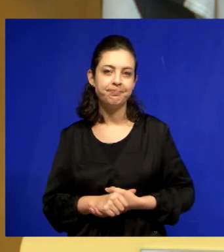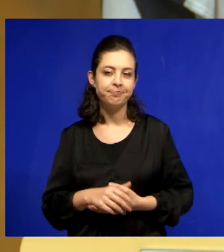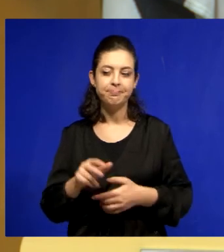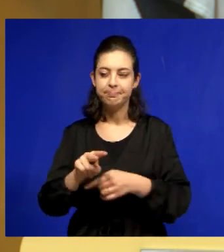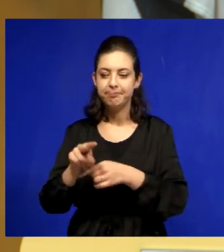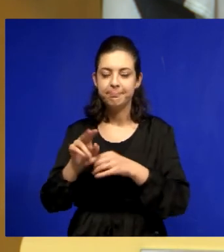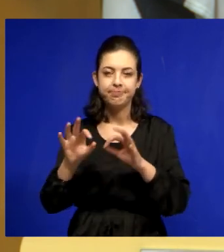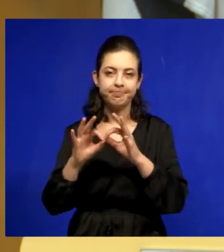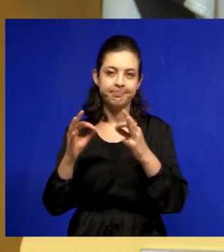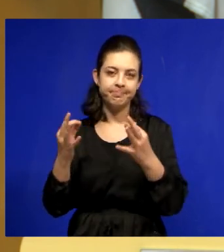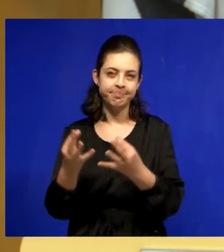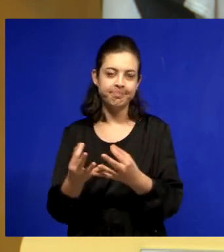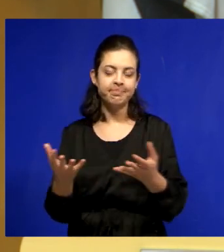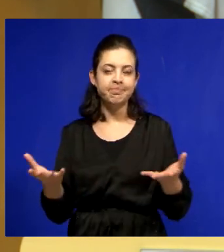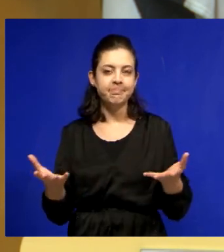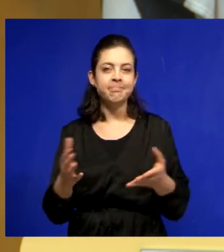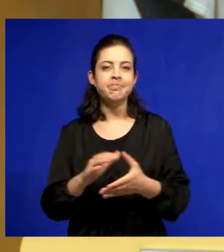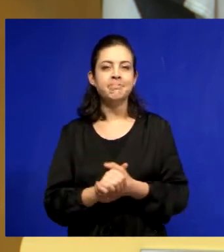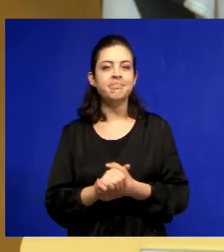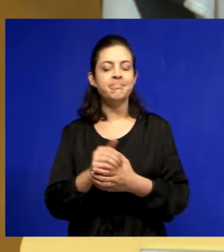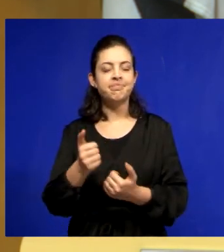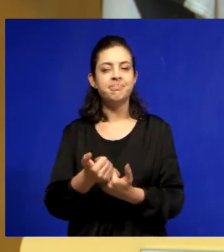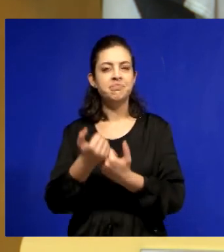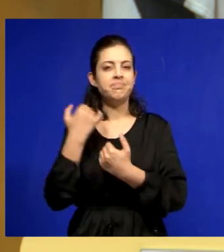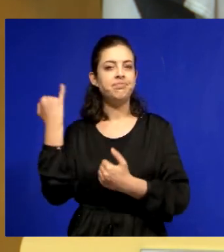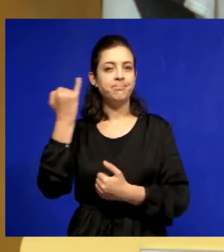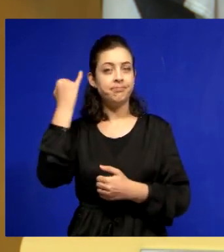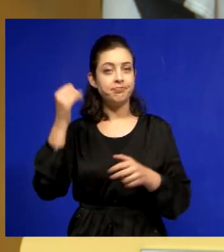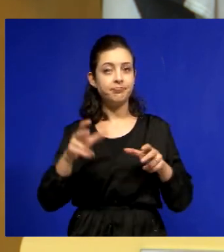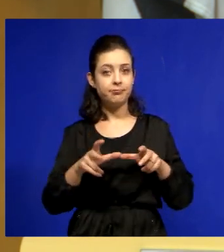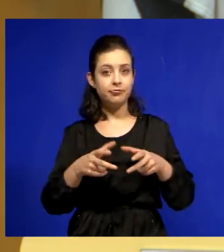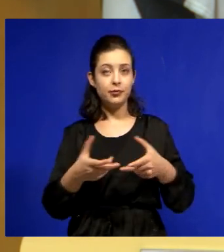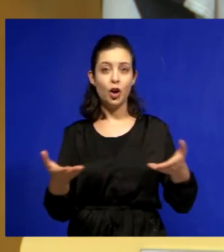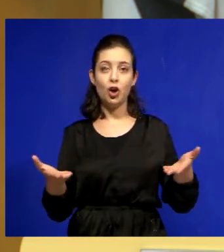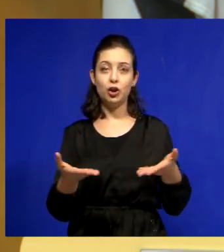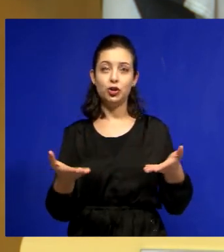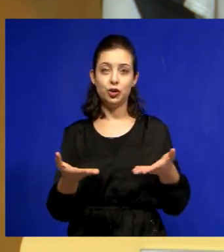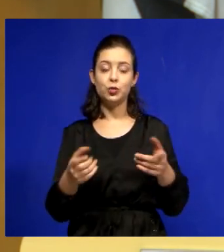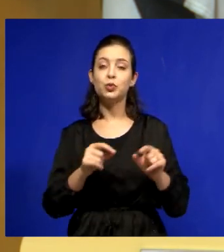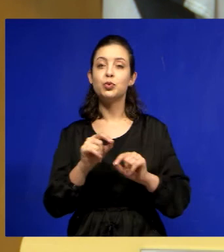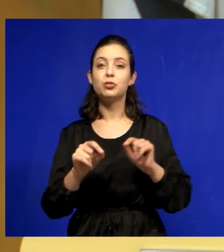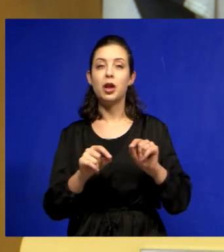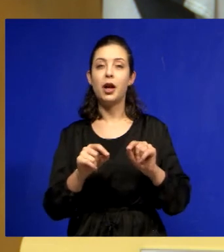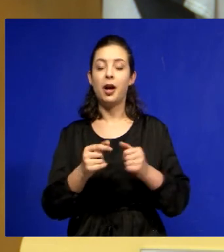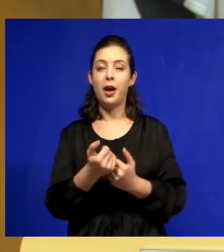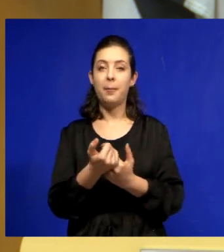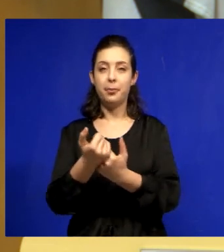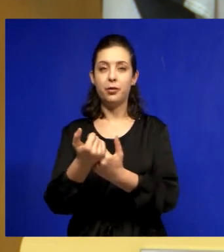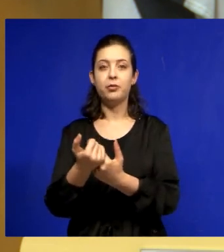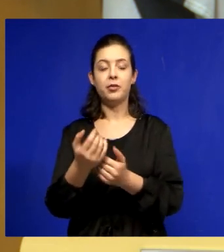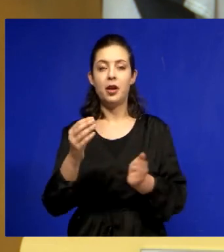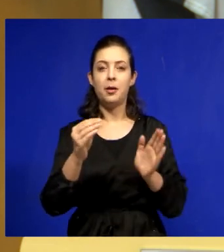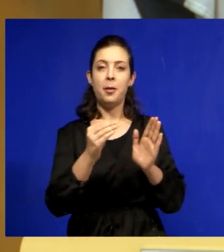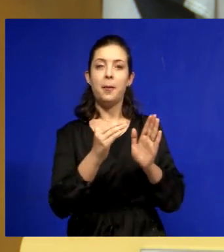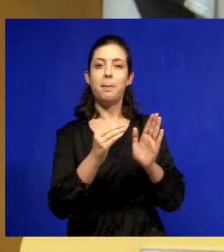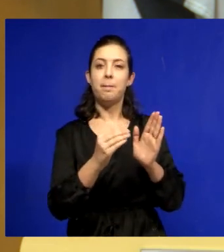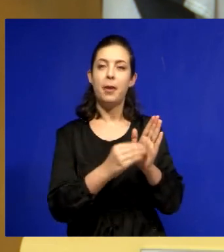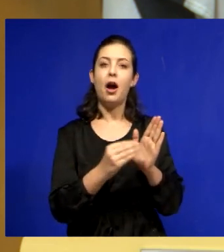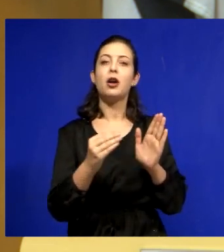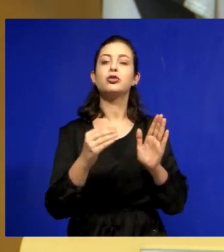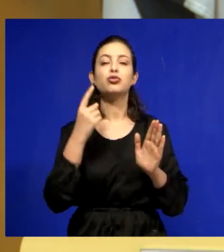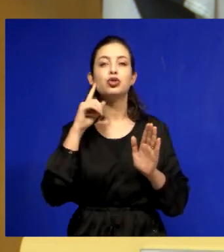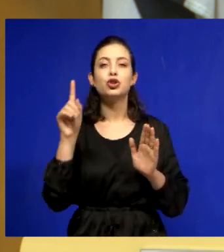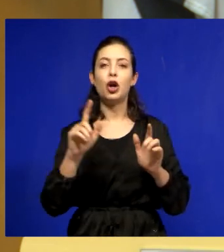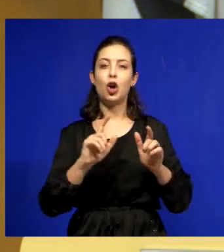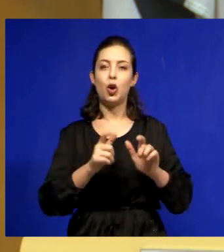da sua família então é um apoio importante que a câmara deu hoje um apoio que a gente vai marcar uma reunião com a regularização